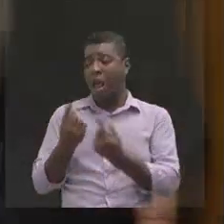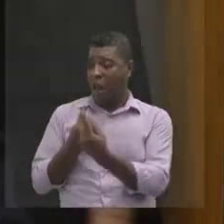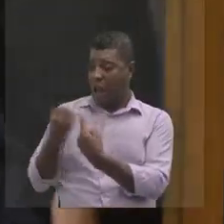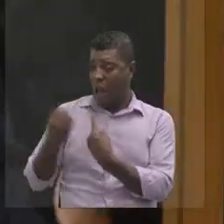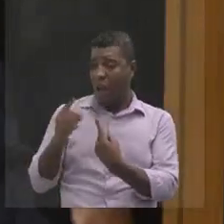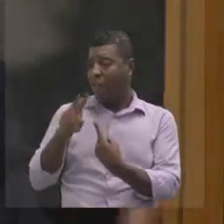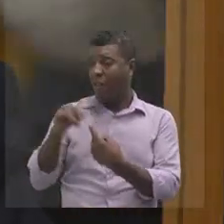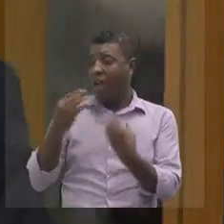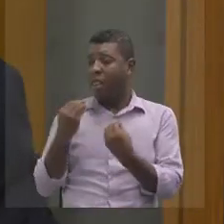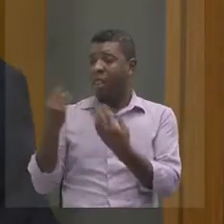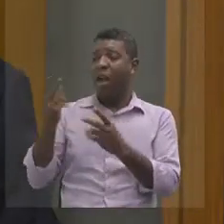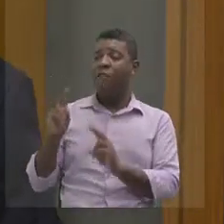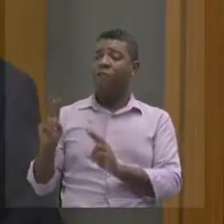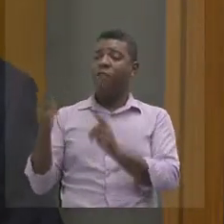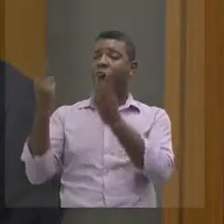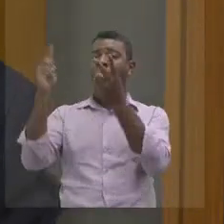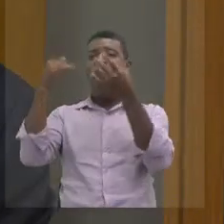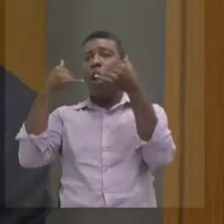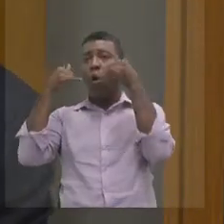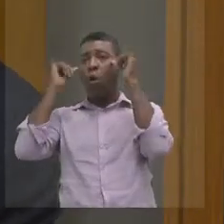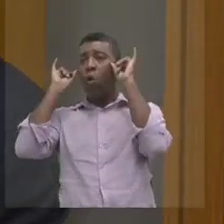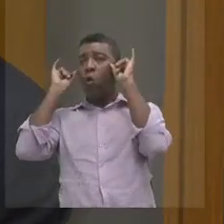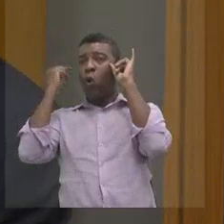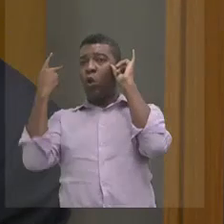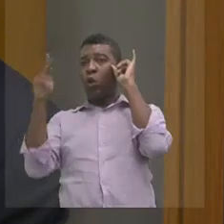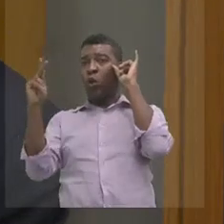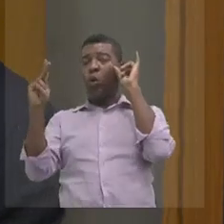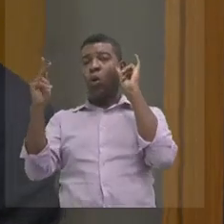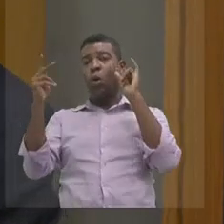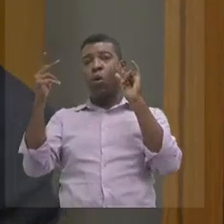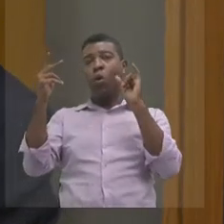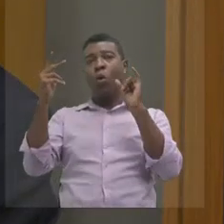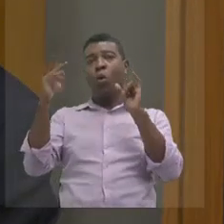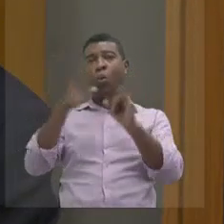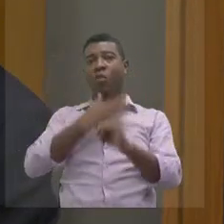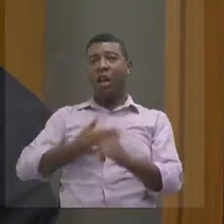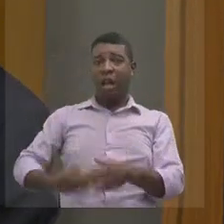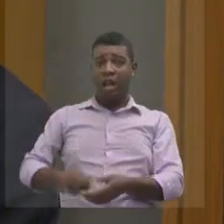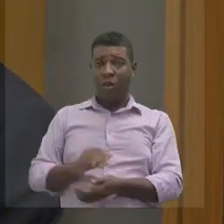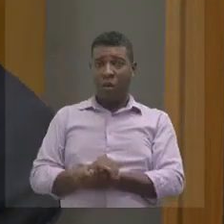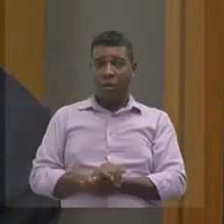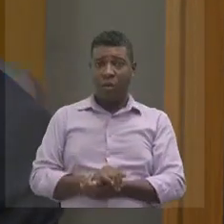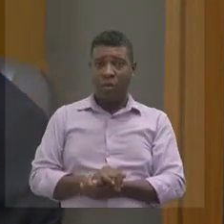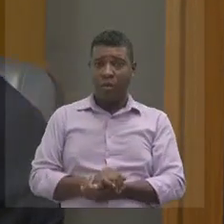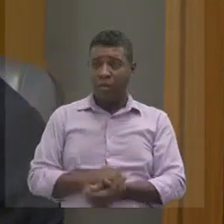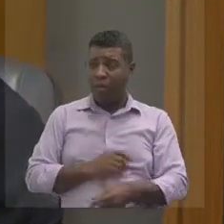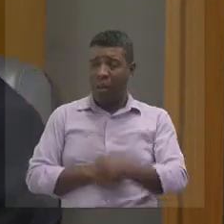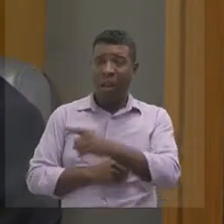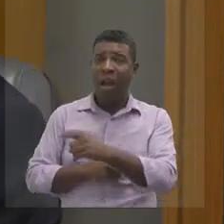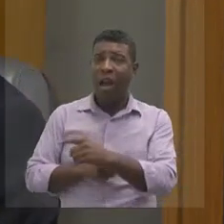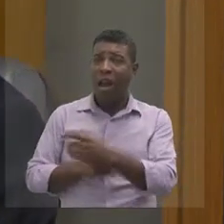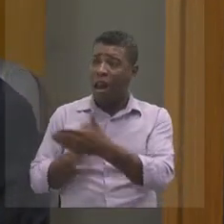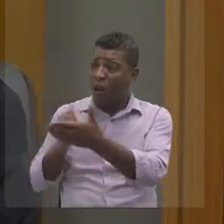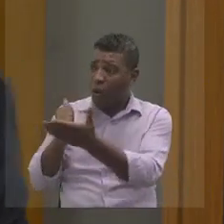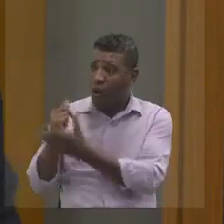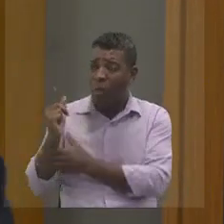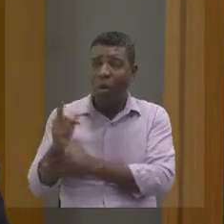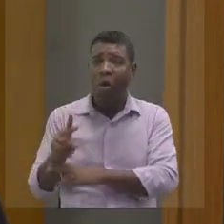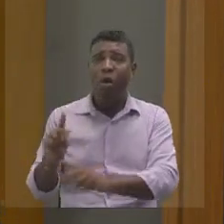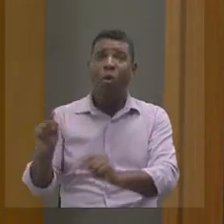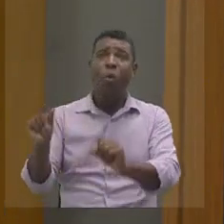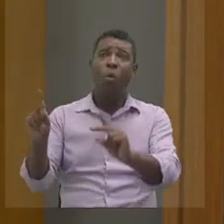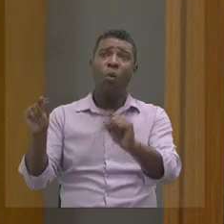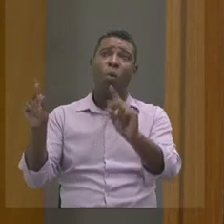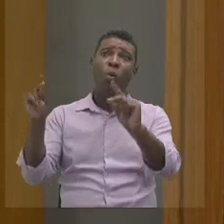Deus família do governador Já possui esse Rancho lá desde quando existe a